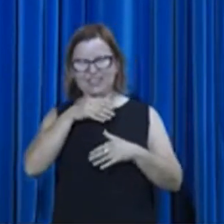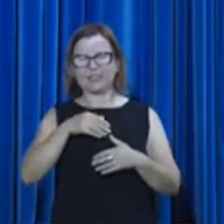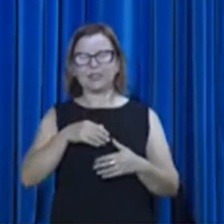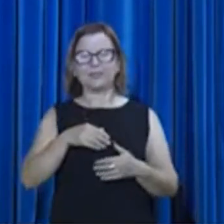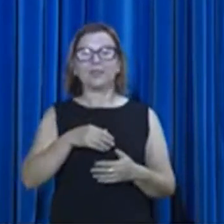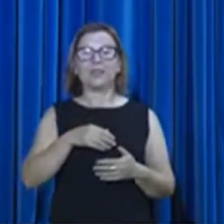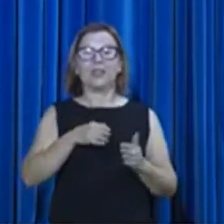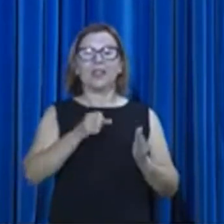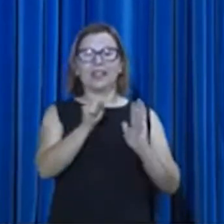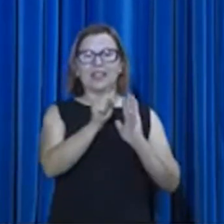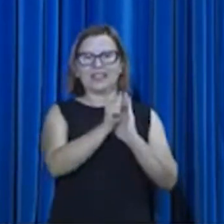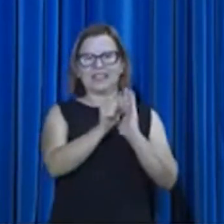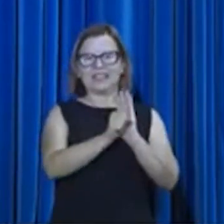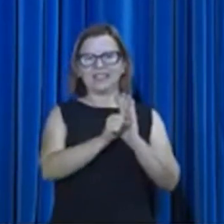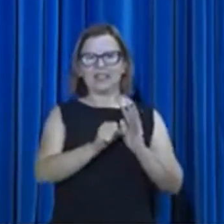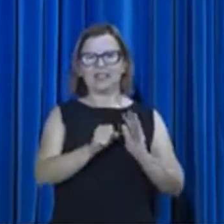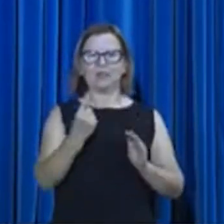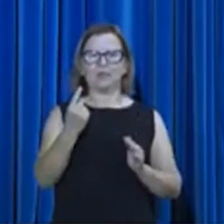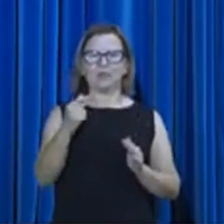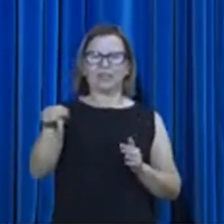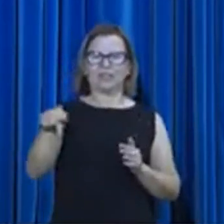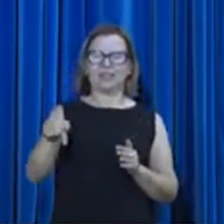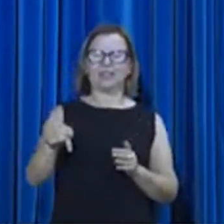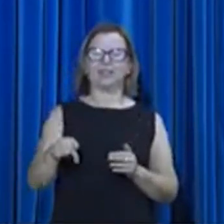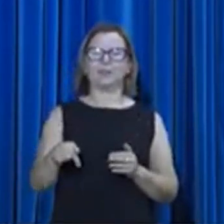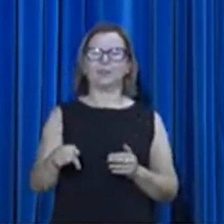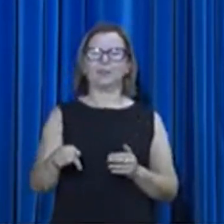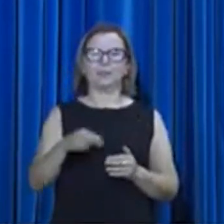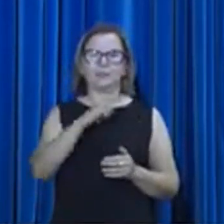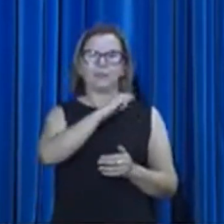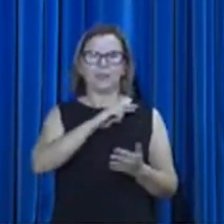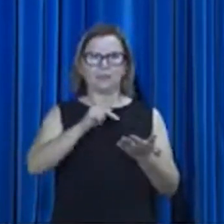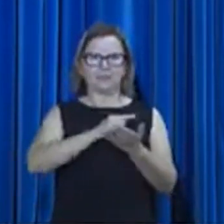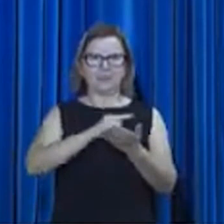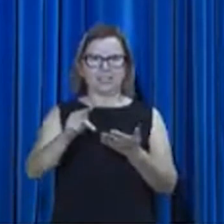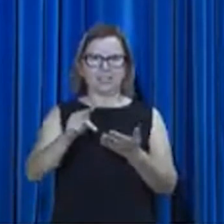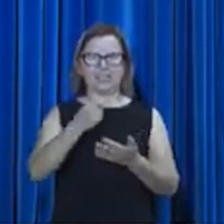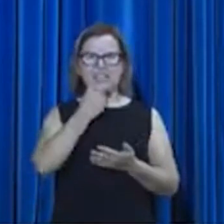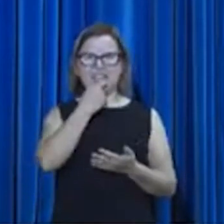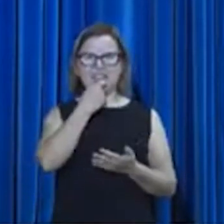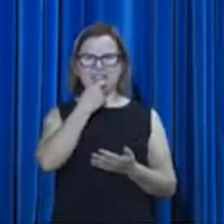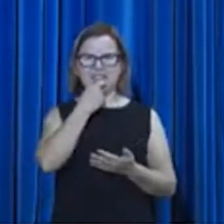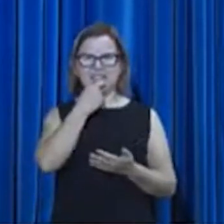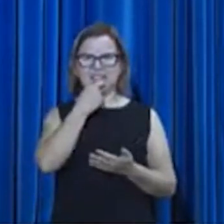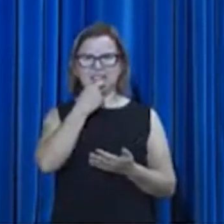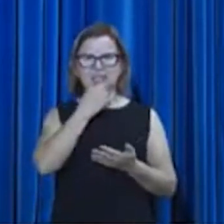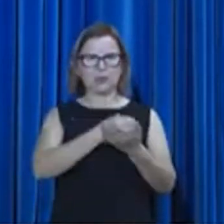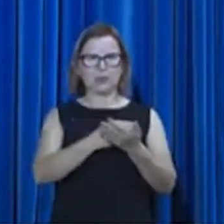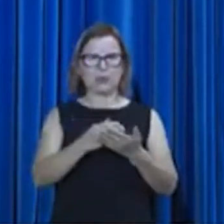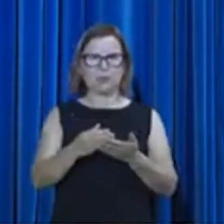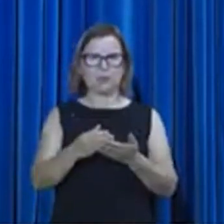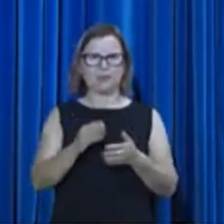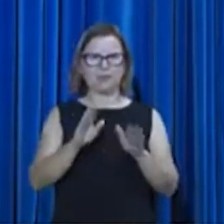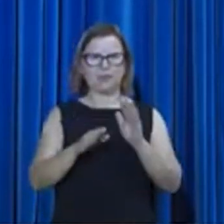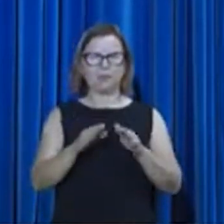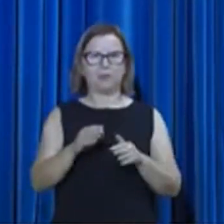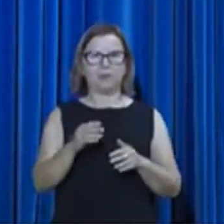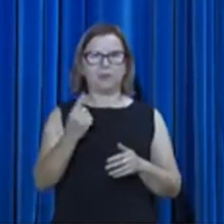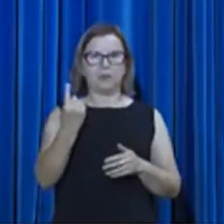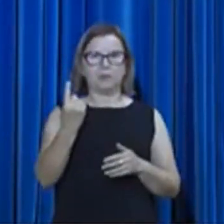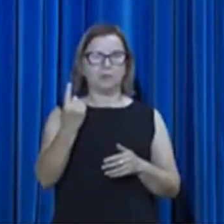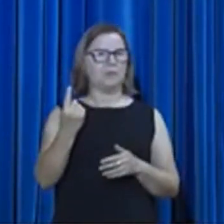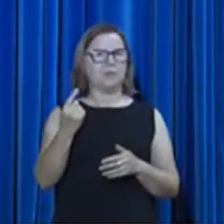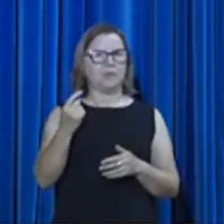XVII. O puritanismo inglês, ele surgiu por volta de 1560, apareceu